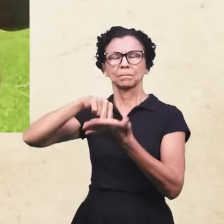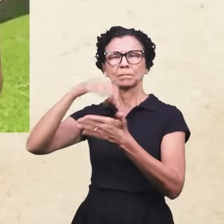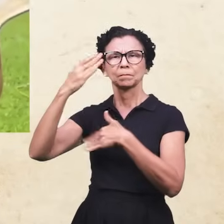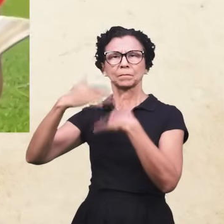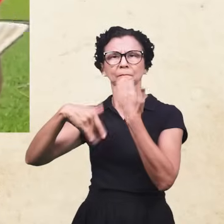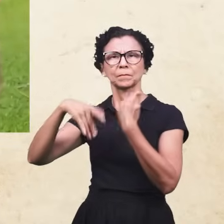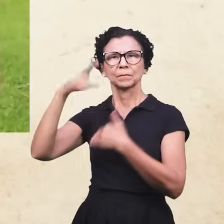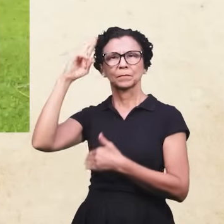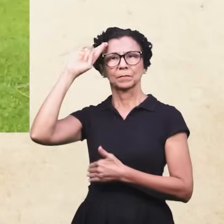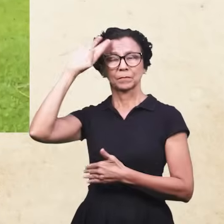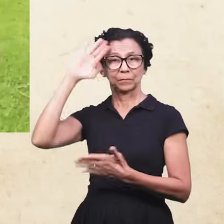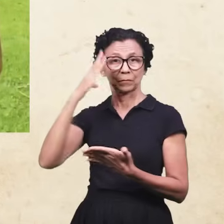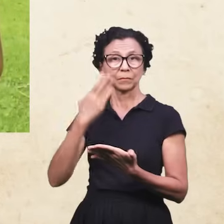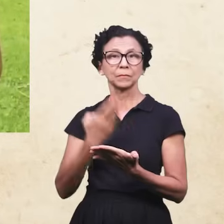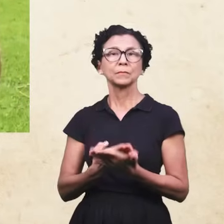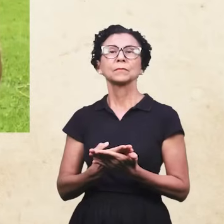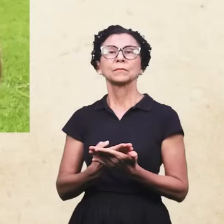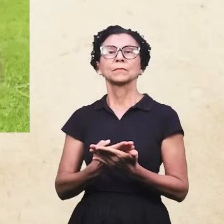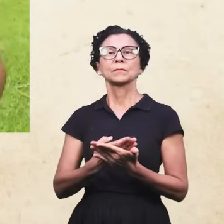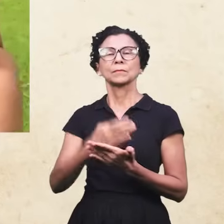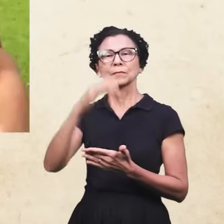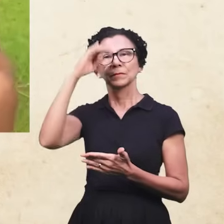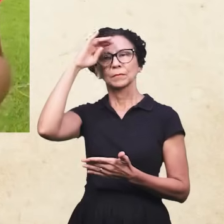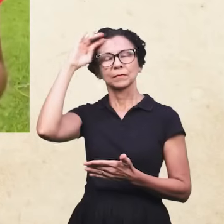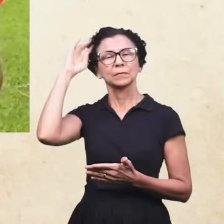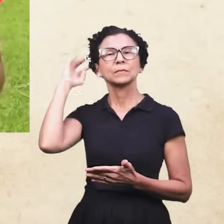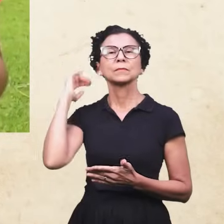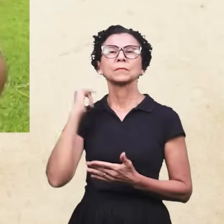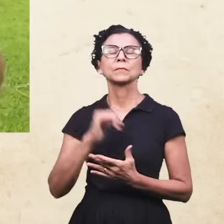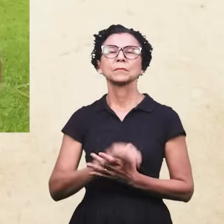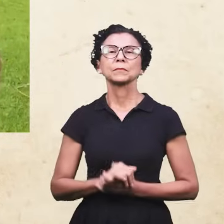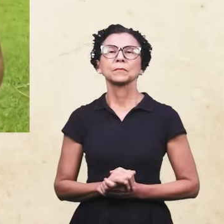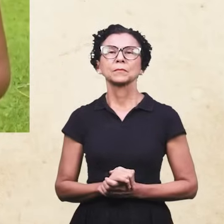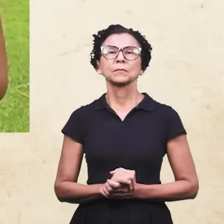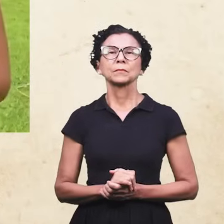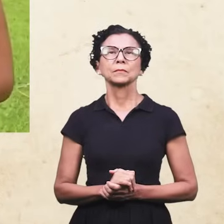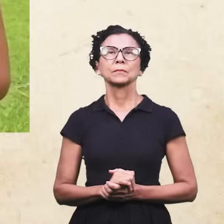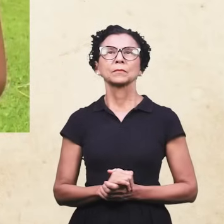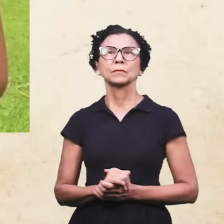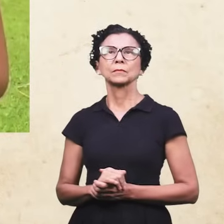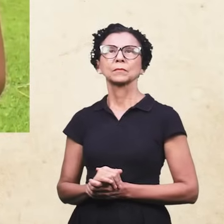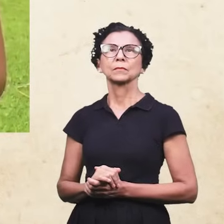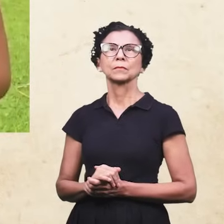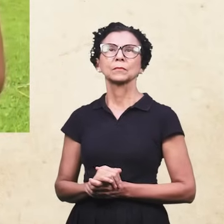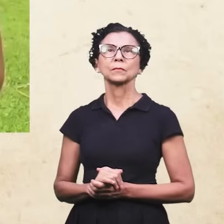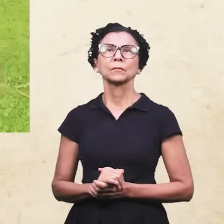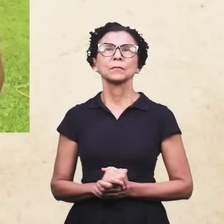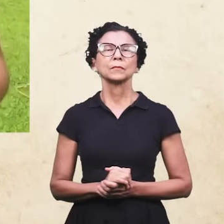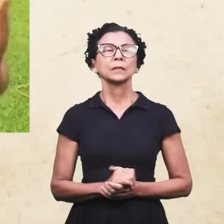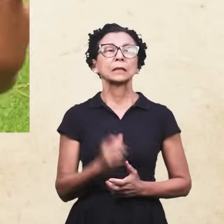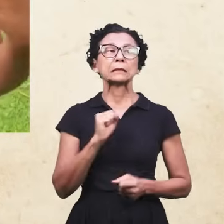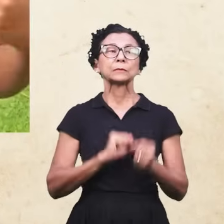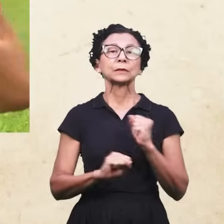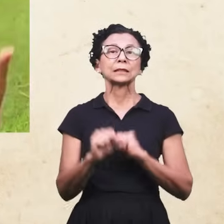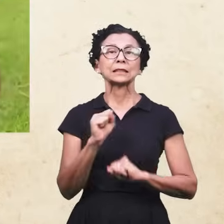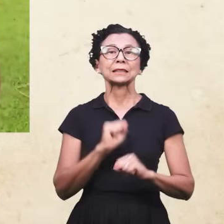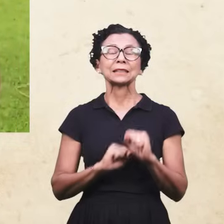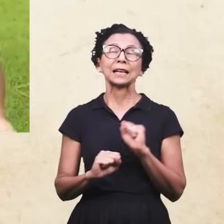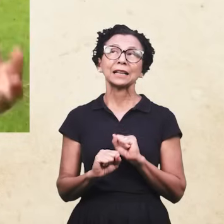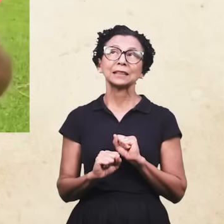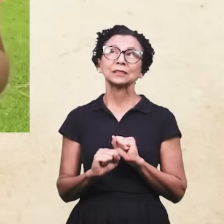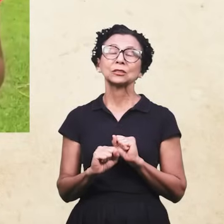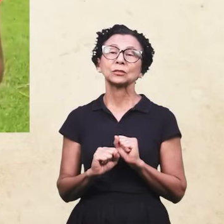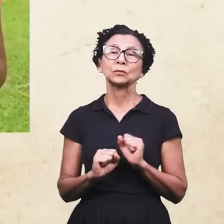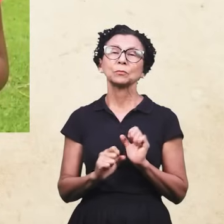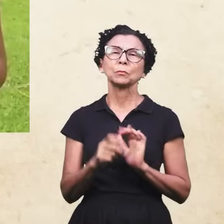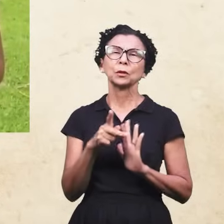porque ele confia em ti. Nós, como jovens, temos muitas incertezas sobre o nosso futuro, mas o Senhor tem guiado